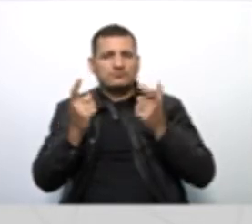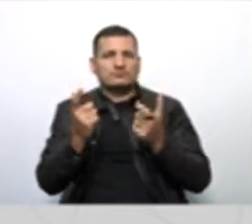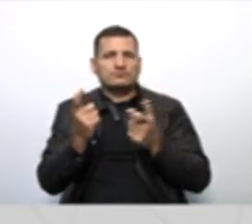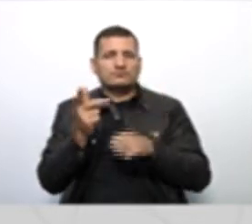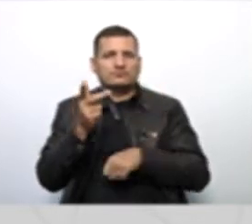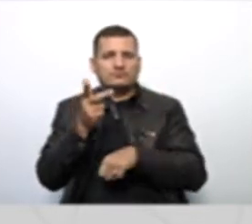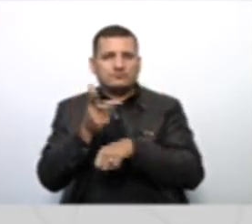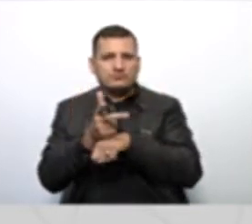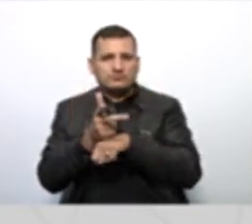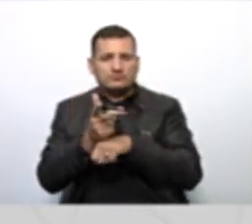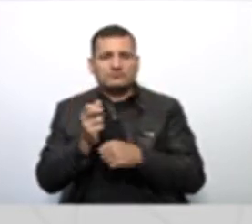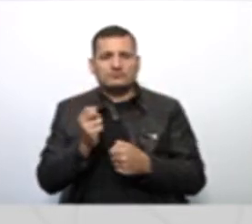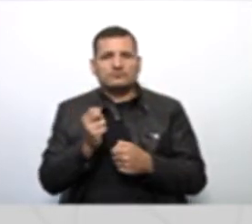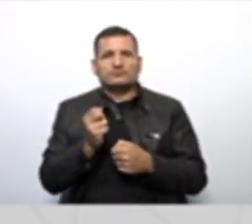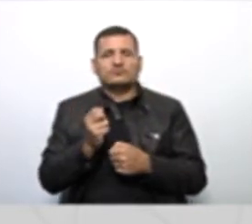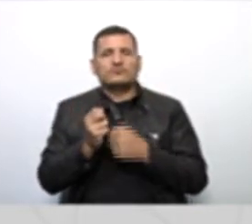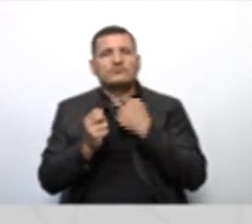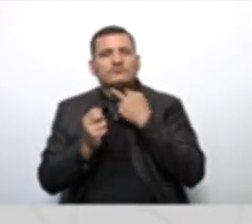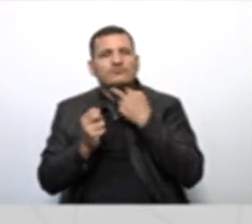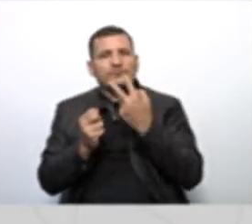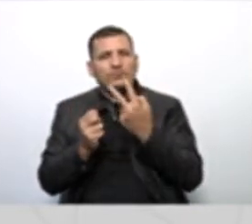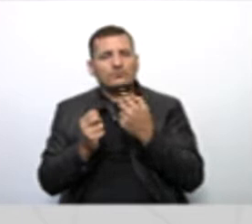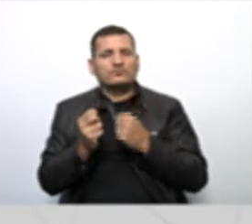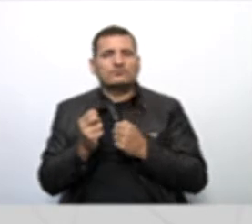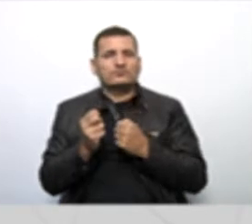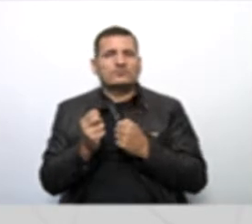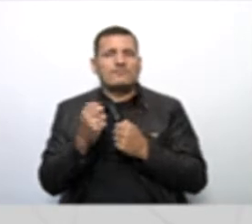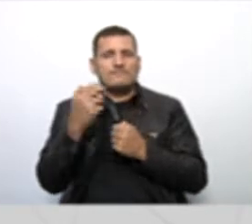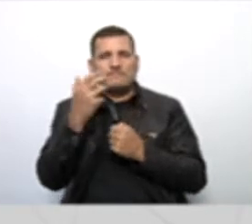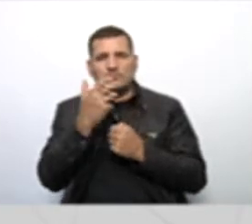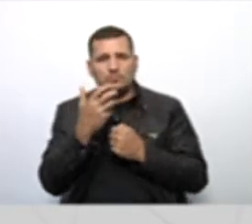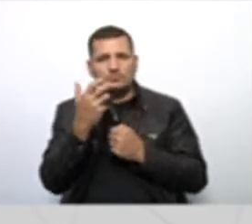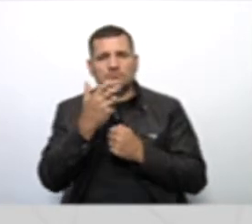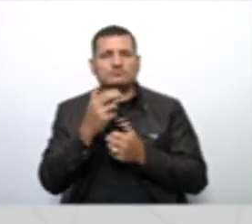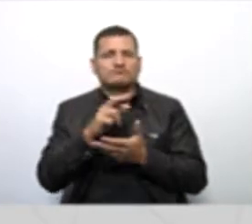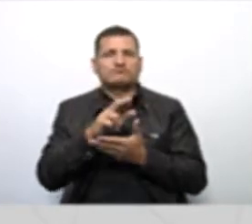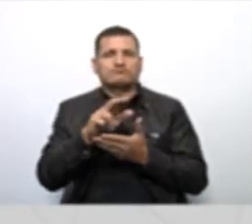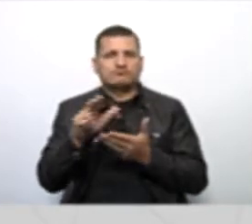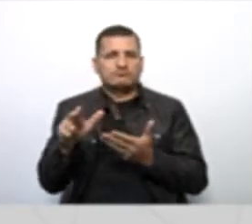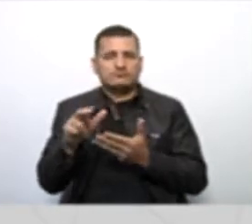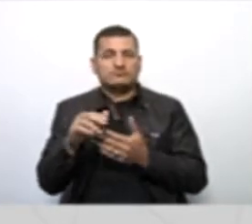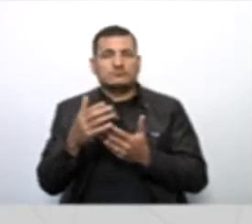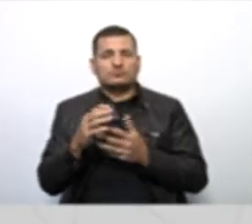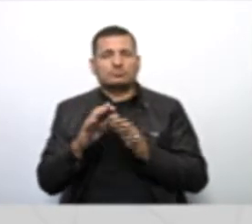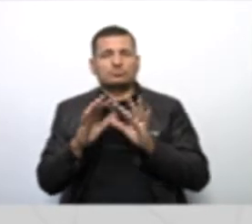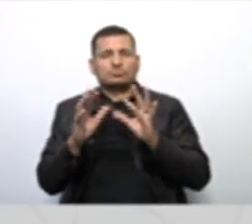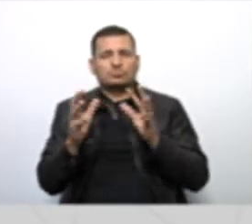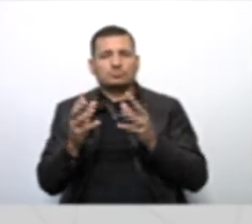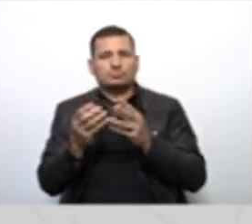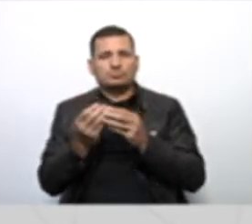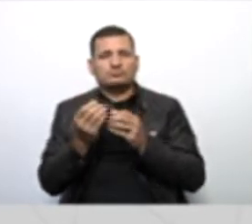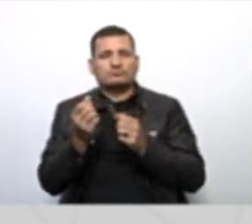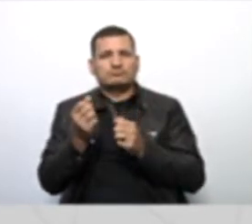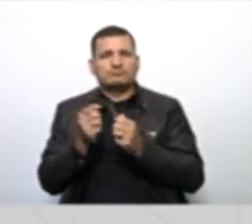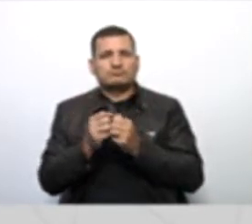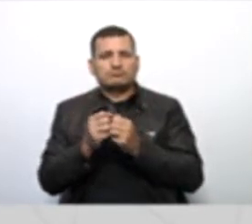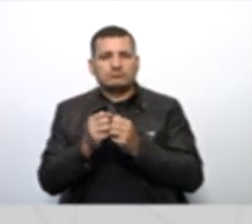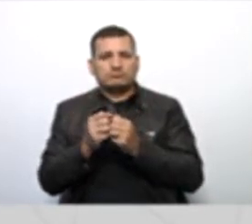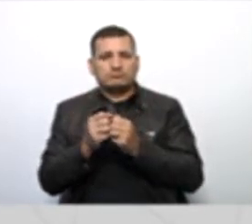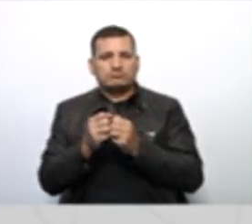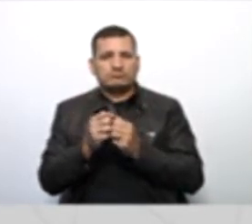vídeo, reconhecimento de voz, leitor de música. Então, se juntou o